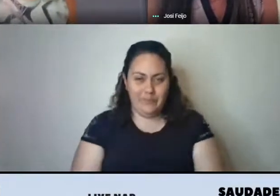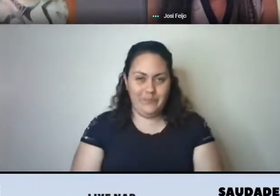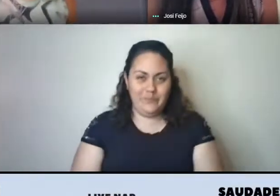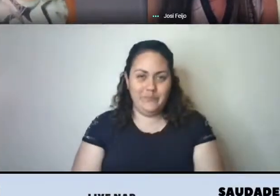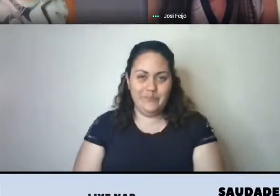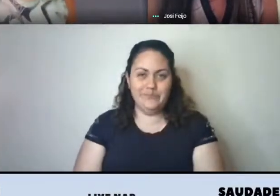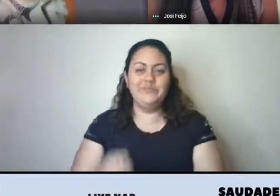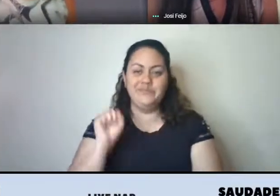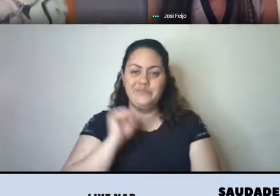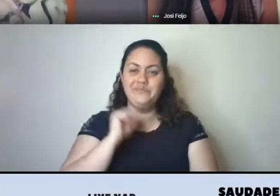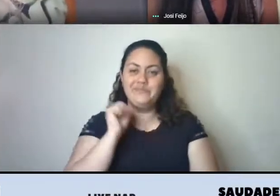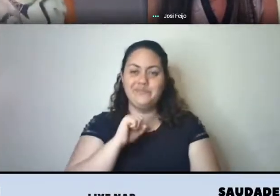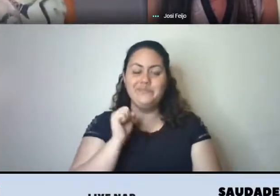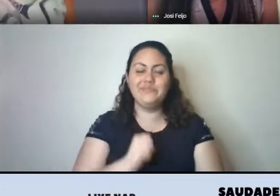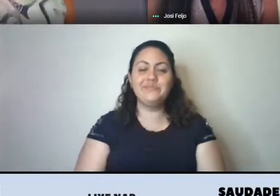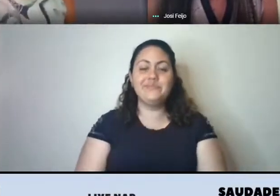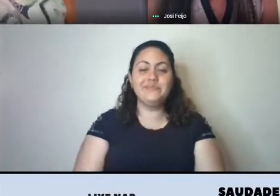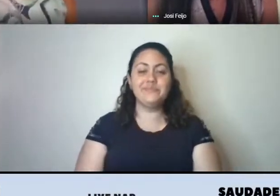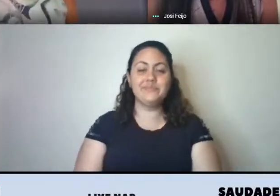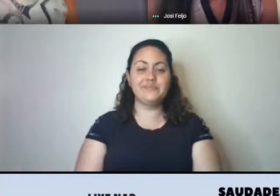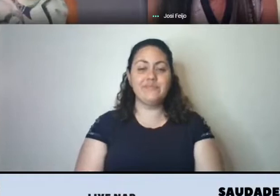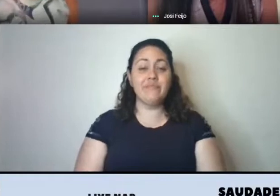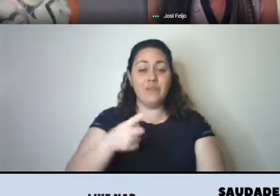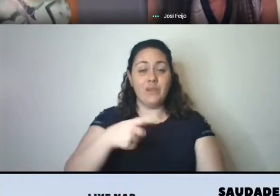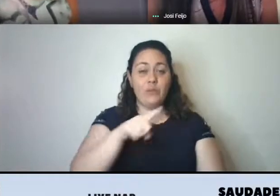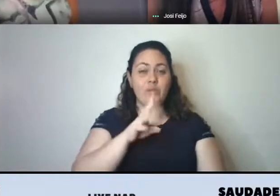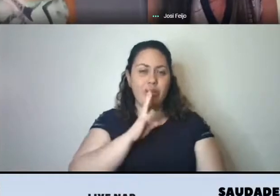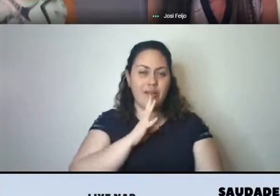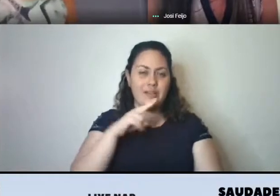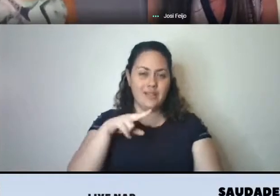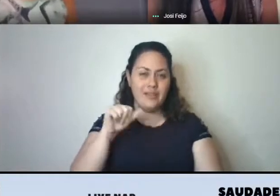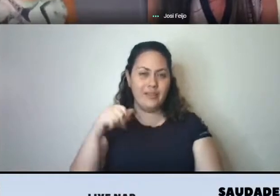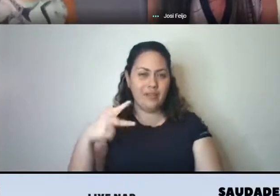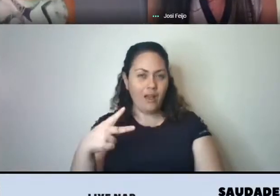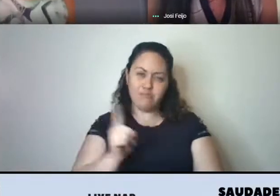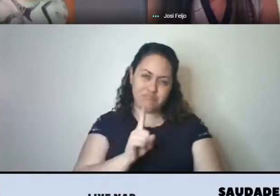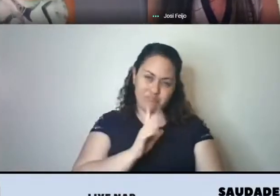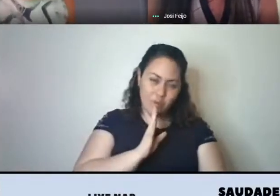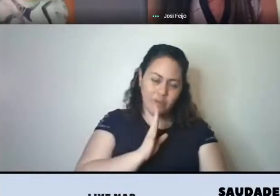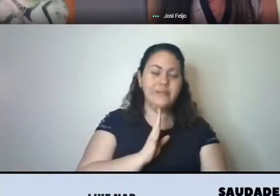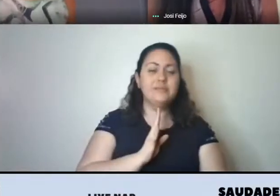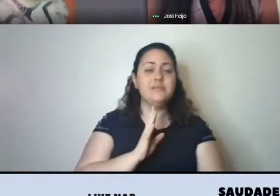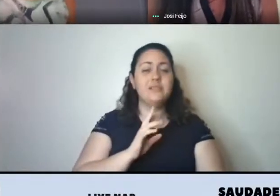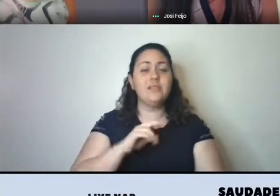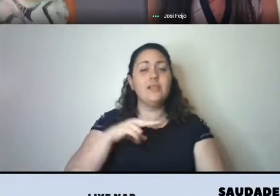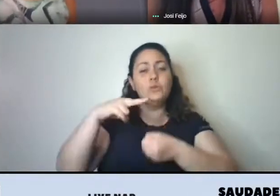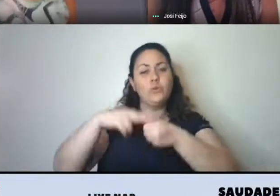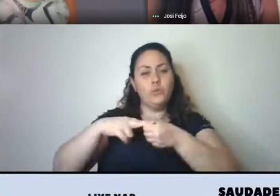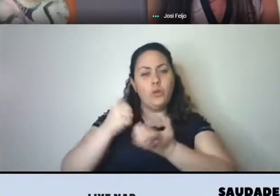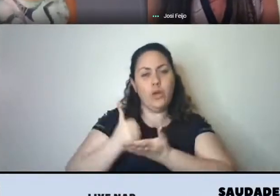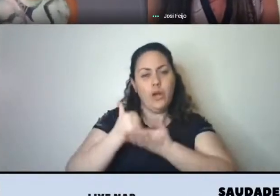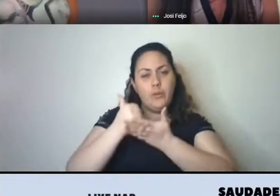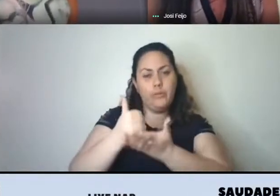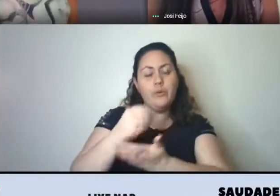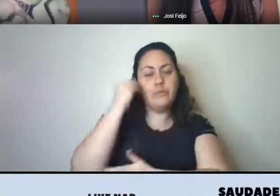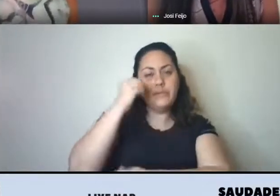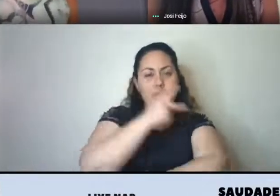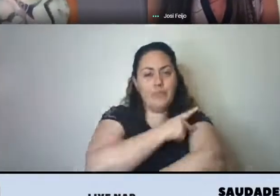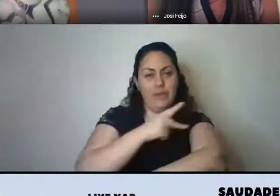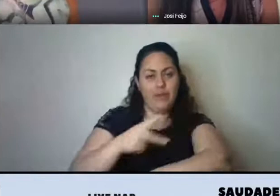Isso, né, gente? Quem conhece o NAP, enfim, quem não conhece, o Núcleo de Apoio Psicopedagógico oferece,